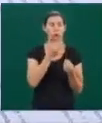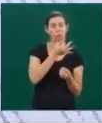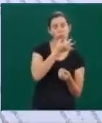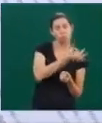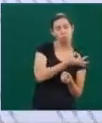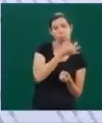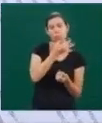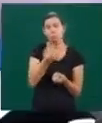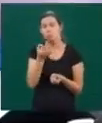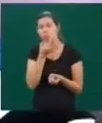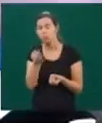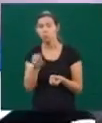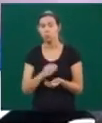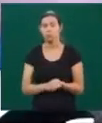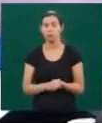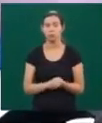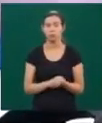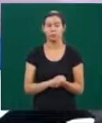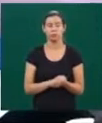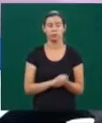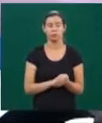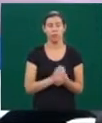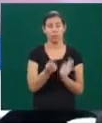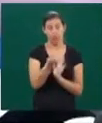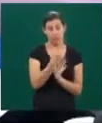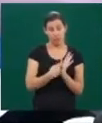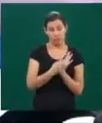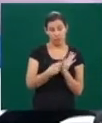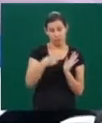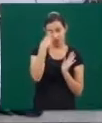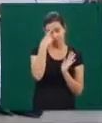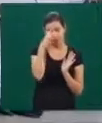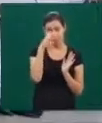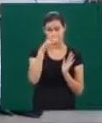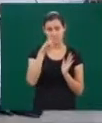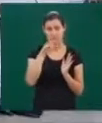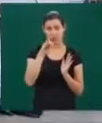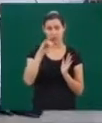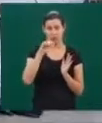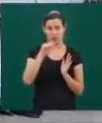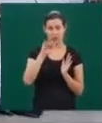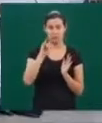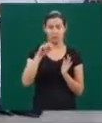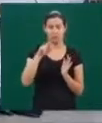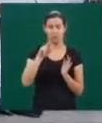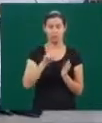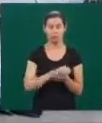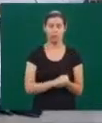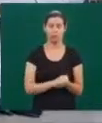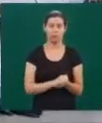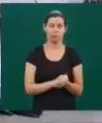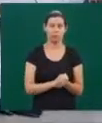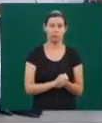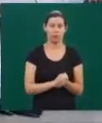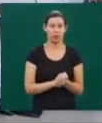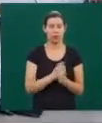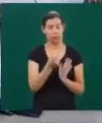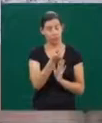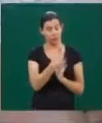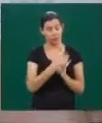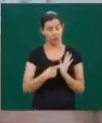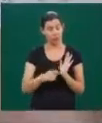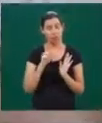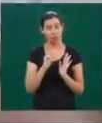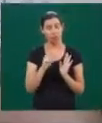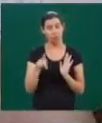escrita criativa, oferecido pelo Instituto de Letras e Linguística da UFO. A expressão escrita criativa se refere a textos literários,